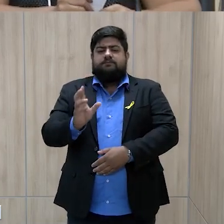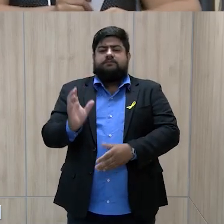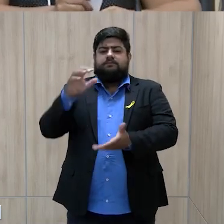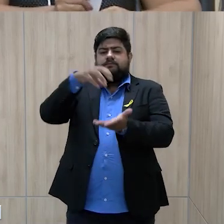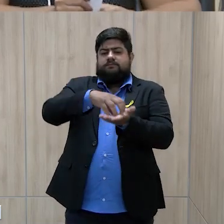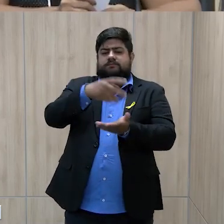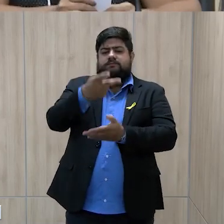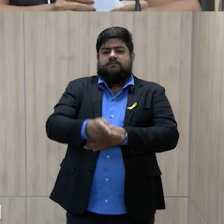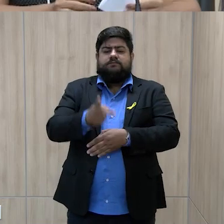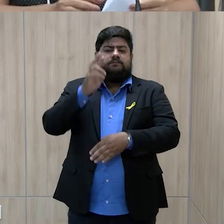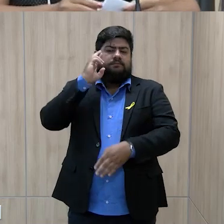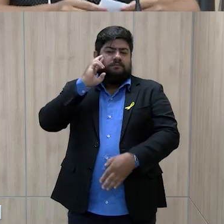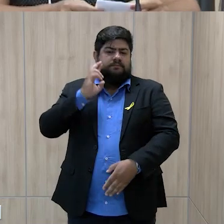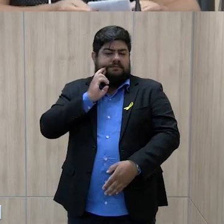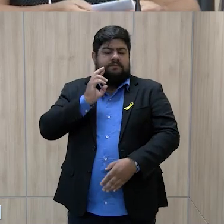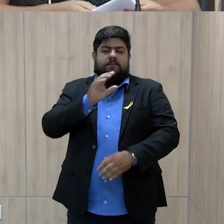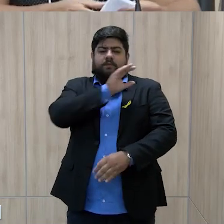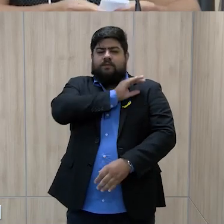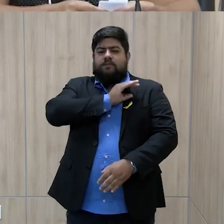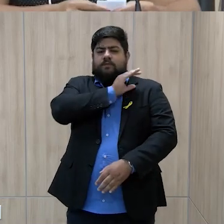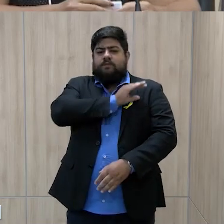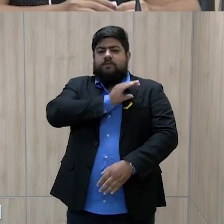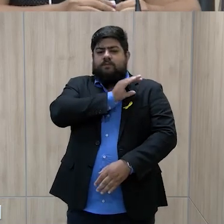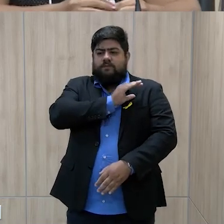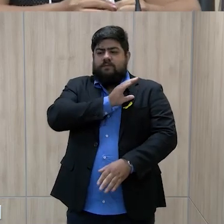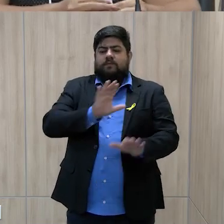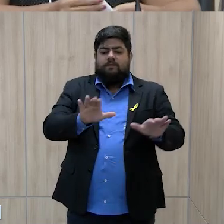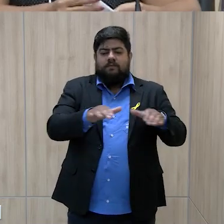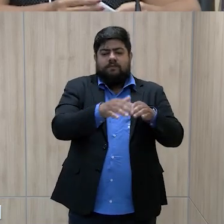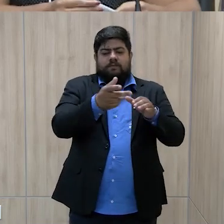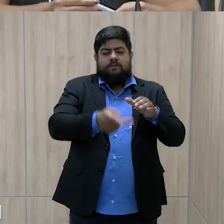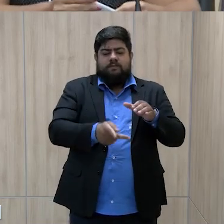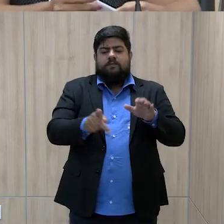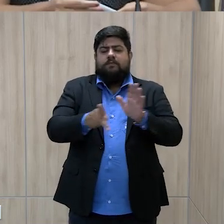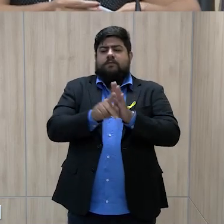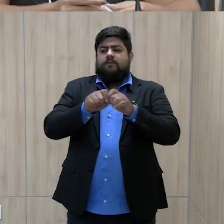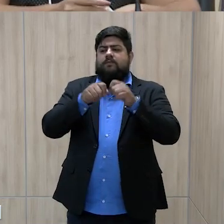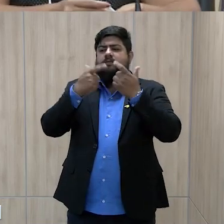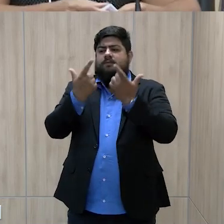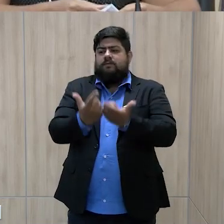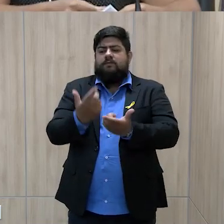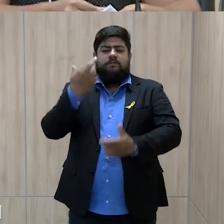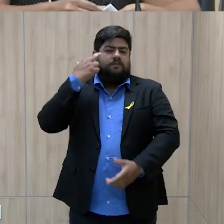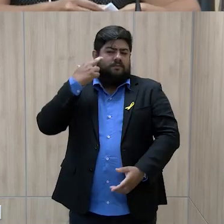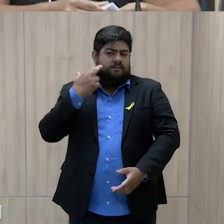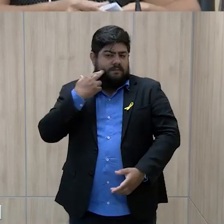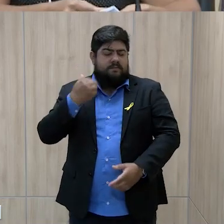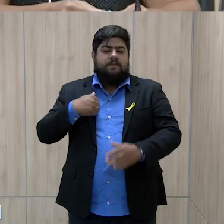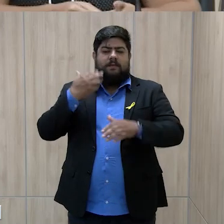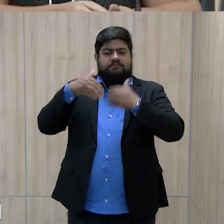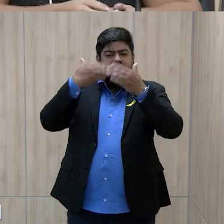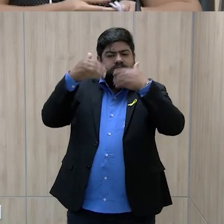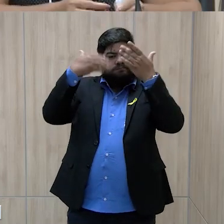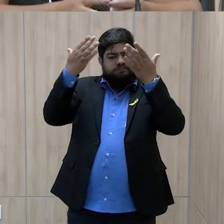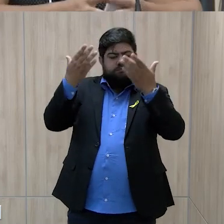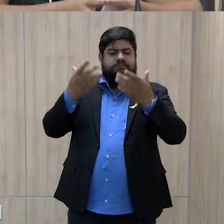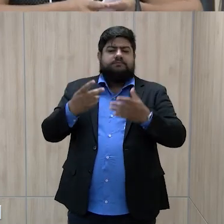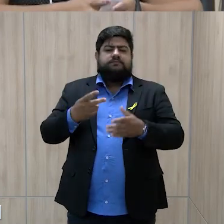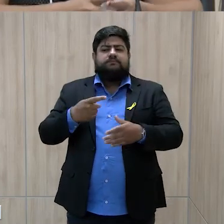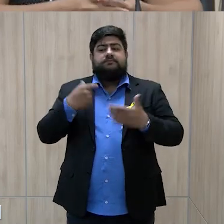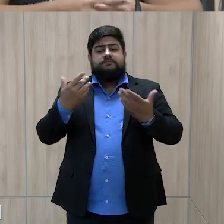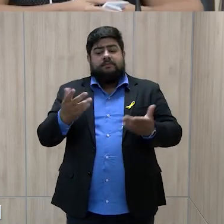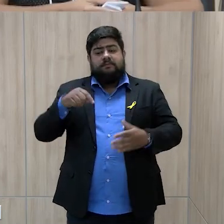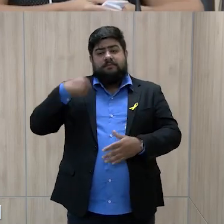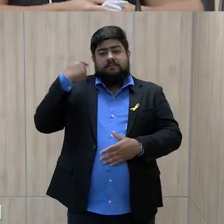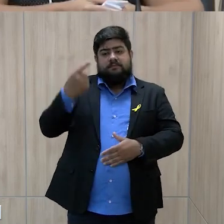redação sediado aqui em Rondônia coordenado por essa comissão na Assembleia Legislativa do Estado de Rondônia e que nós avançamos